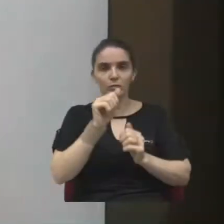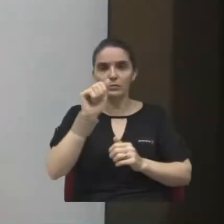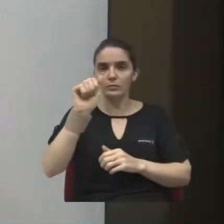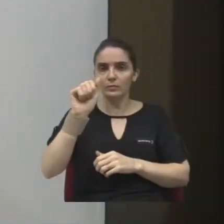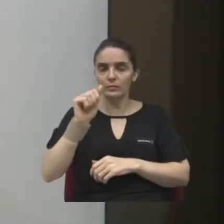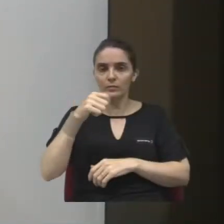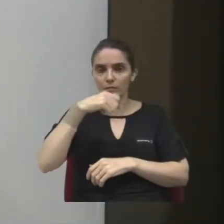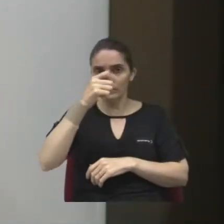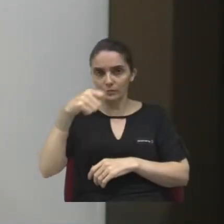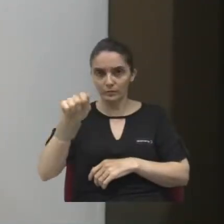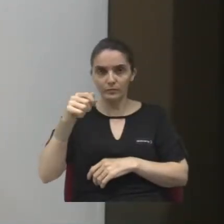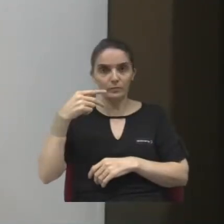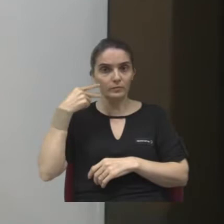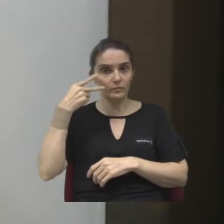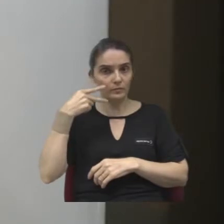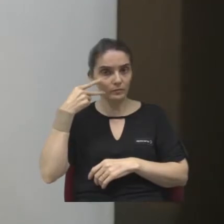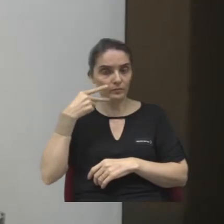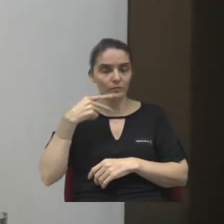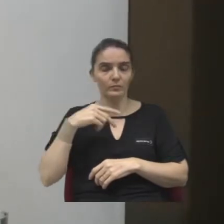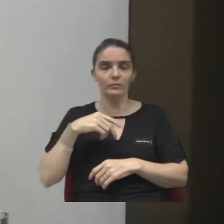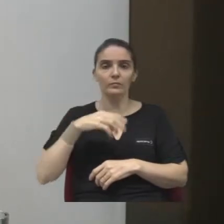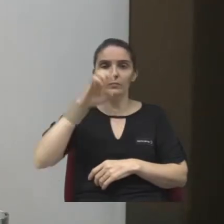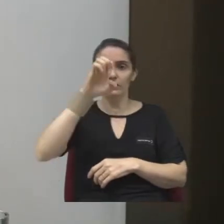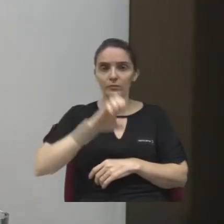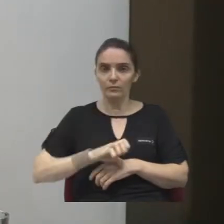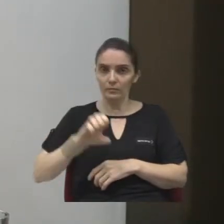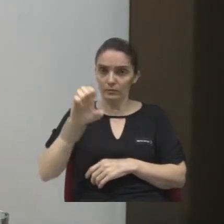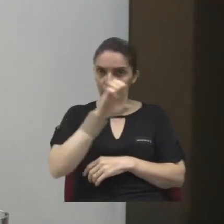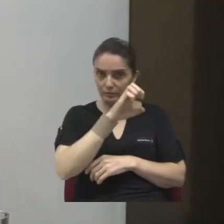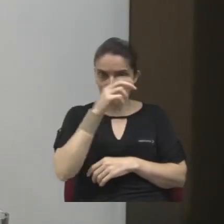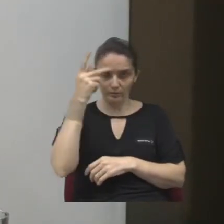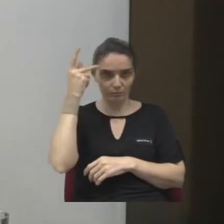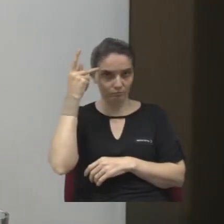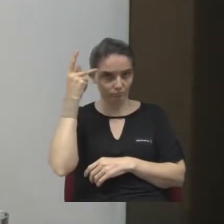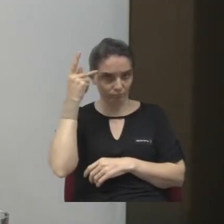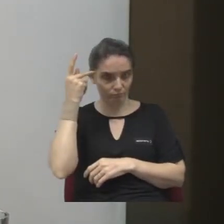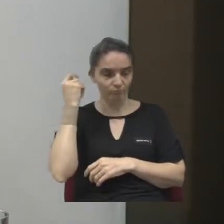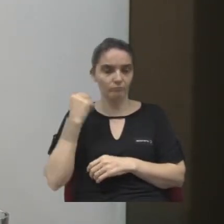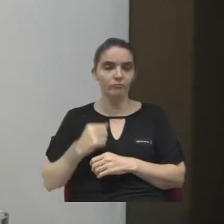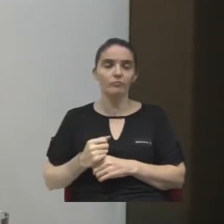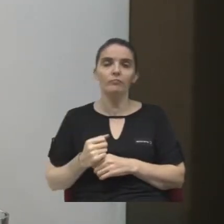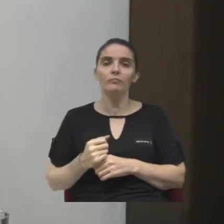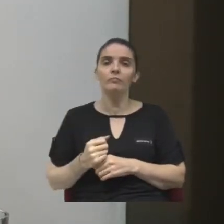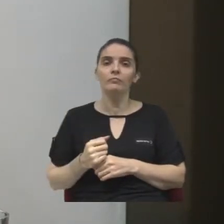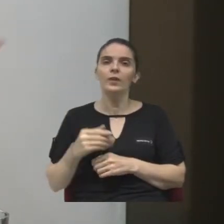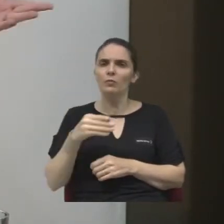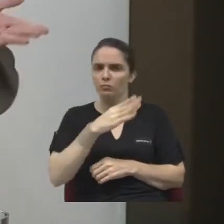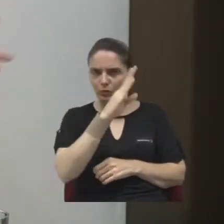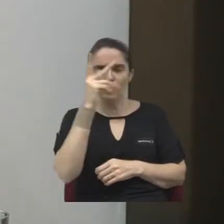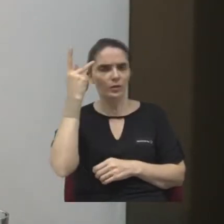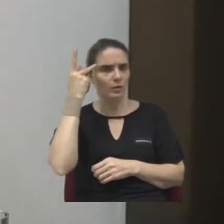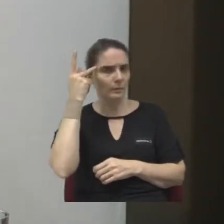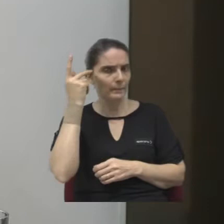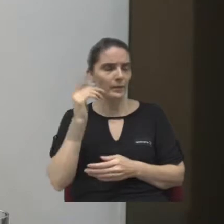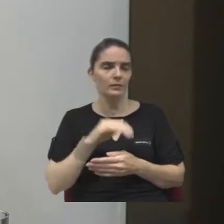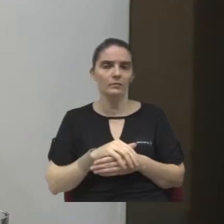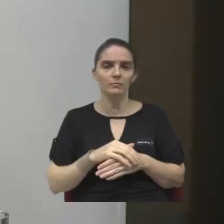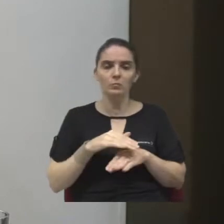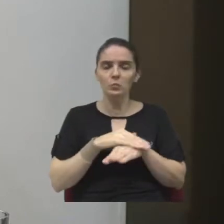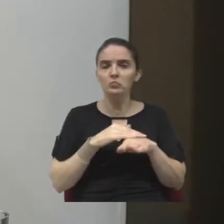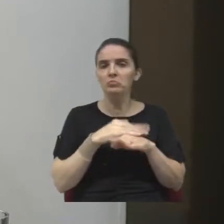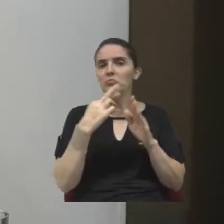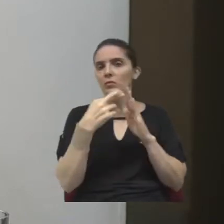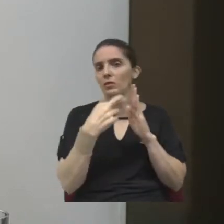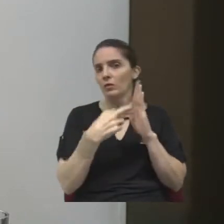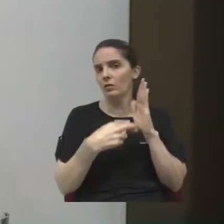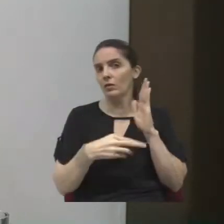Estado de São Paulo, em São Paulo, no Palácio, referente às novas regras, por assim dizer,